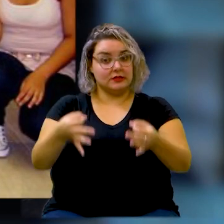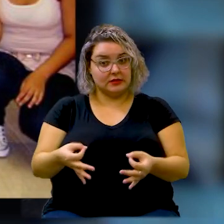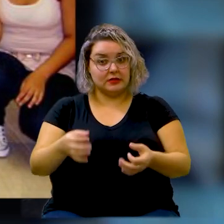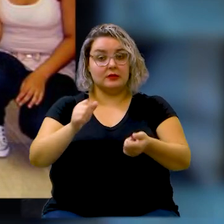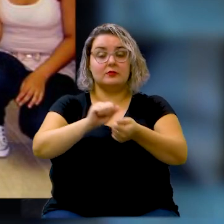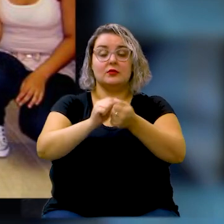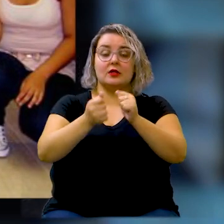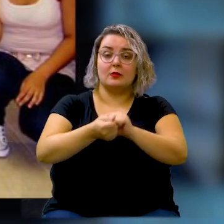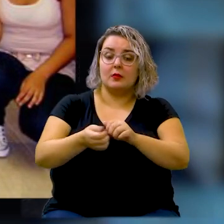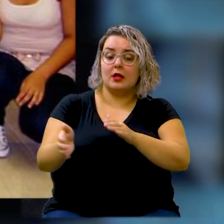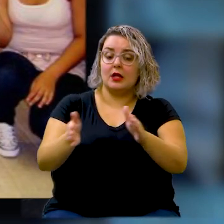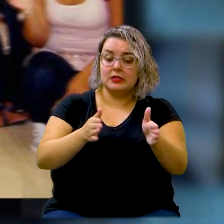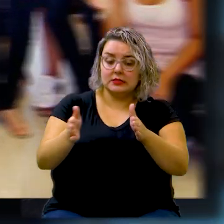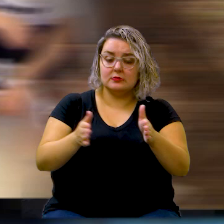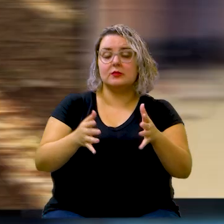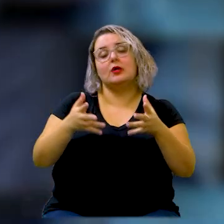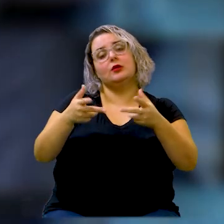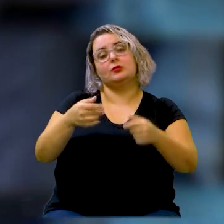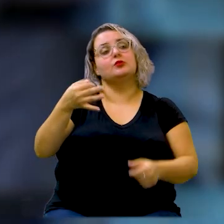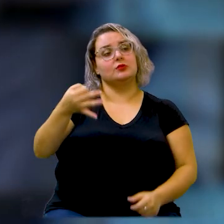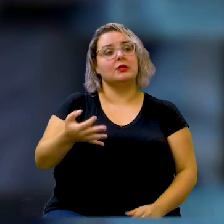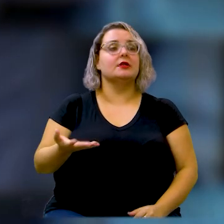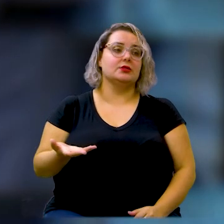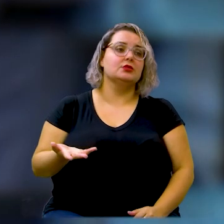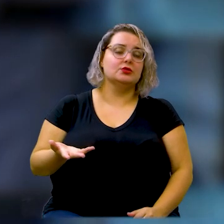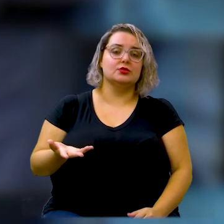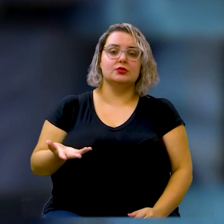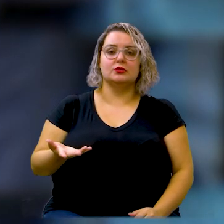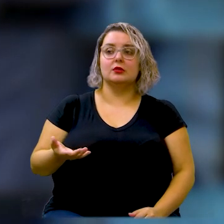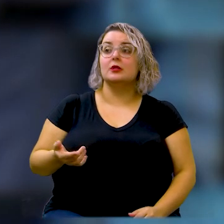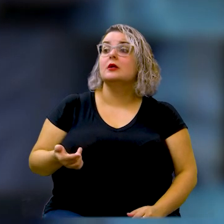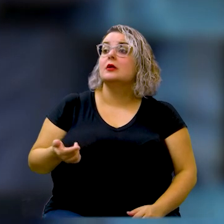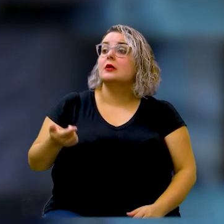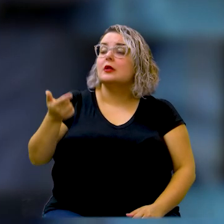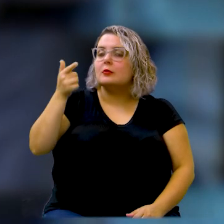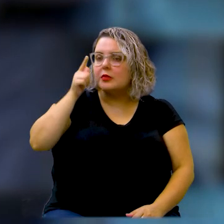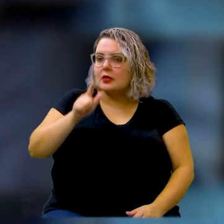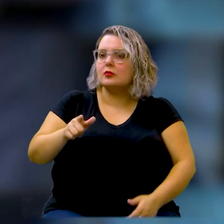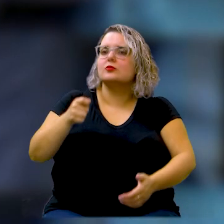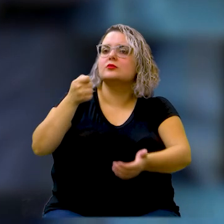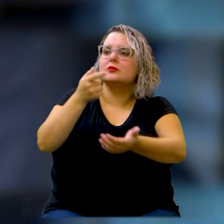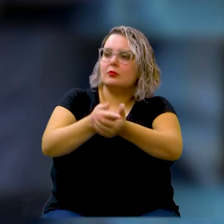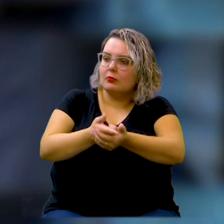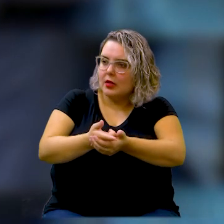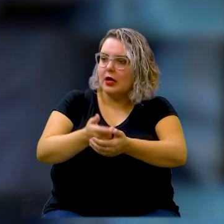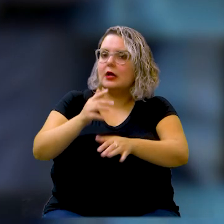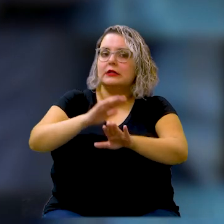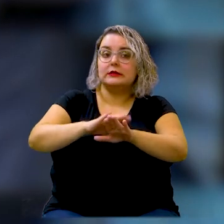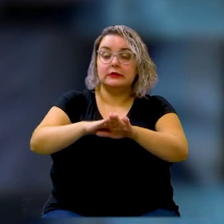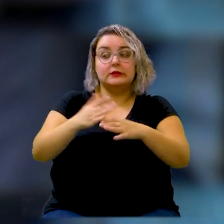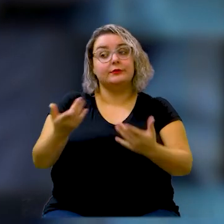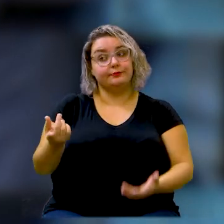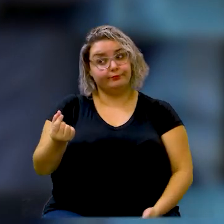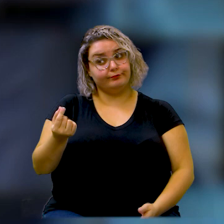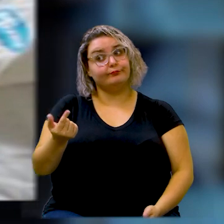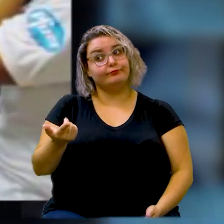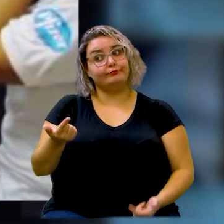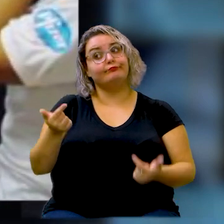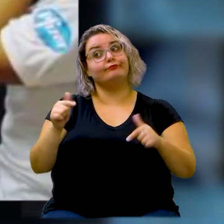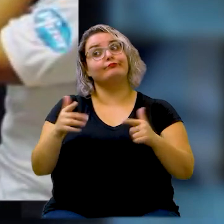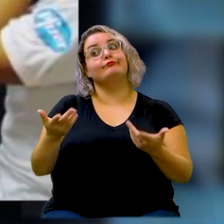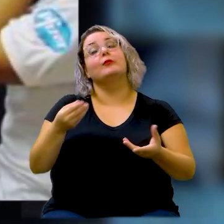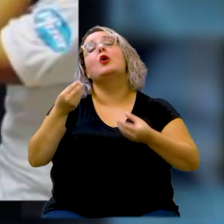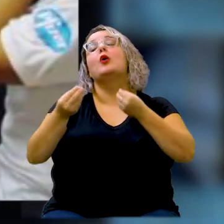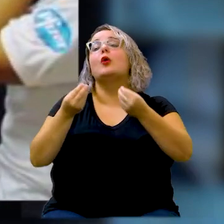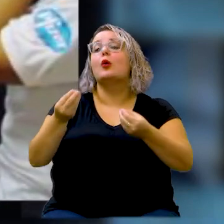de acessibilidade e tudo mais, né? E assim, para manter essas atividades, tem que sair dinheiro de algum lugar.